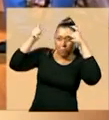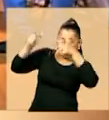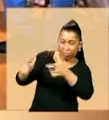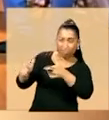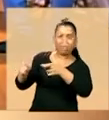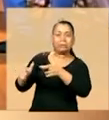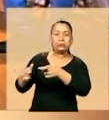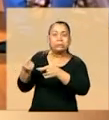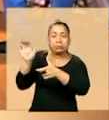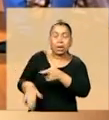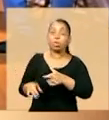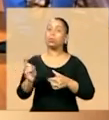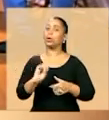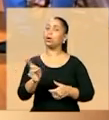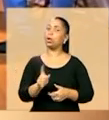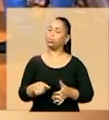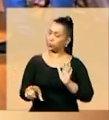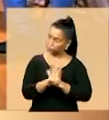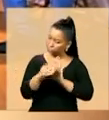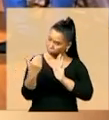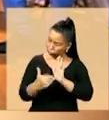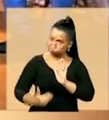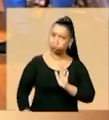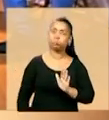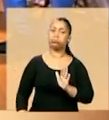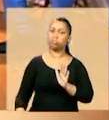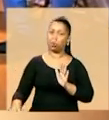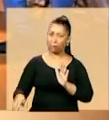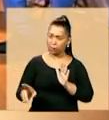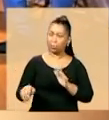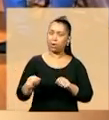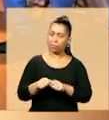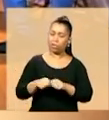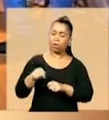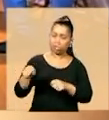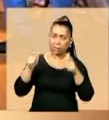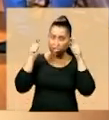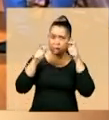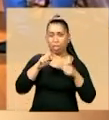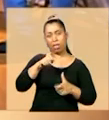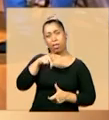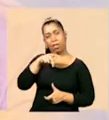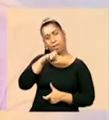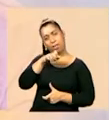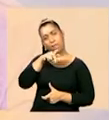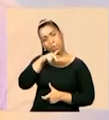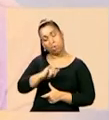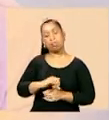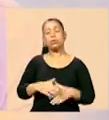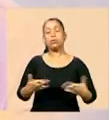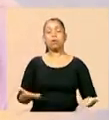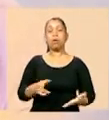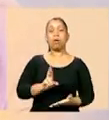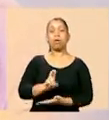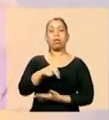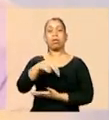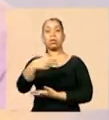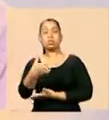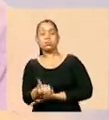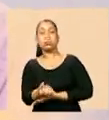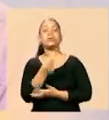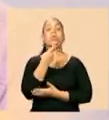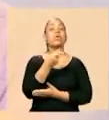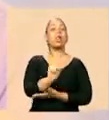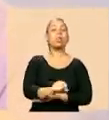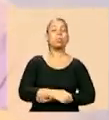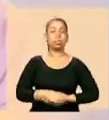do mais barato. Tem todo um regramento também da produção desses equipamentos, desses EPIs? Sim, a NR6 ela